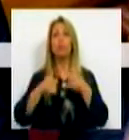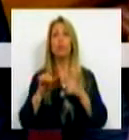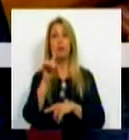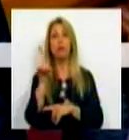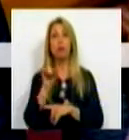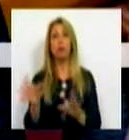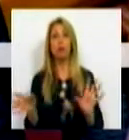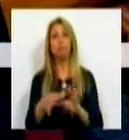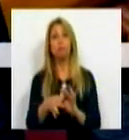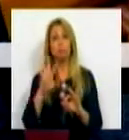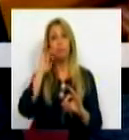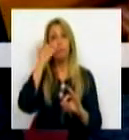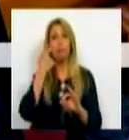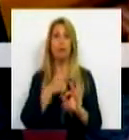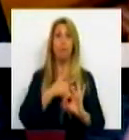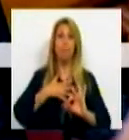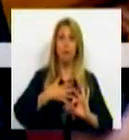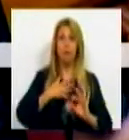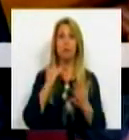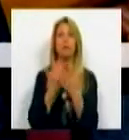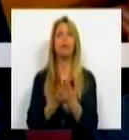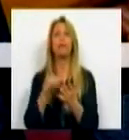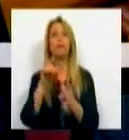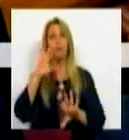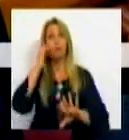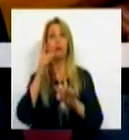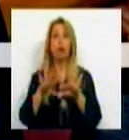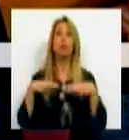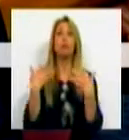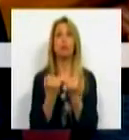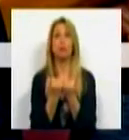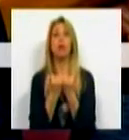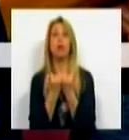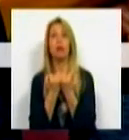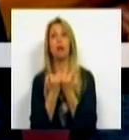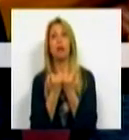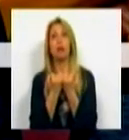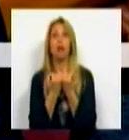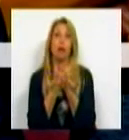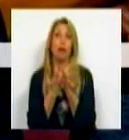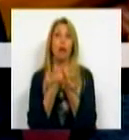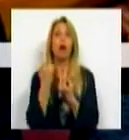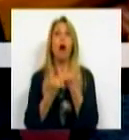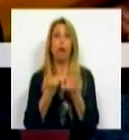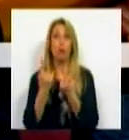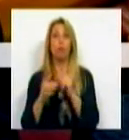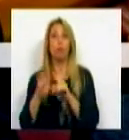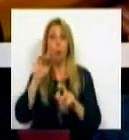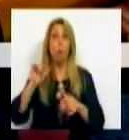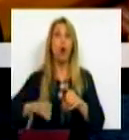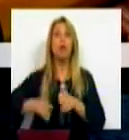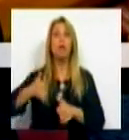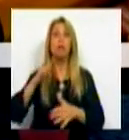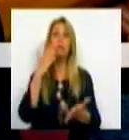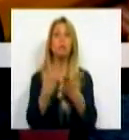que afetam as nossas empresas e que afetam a nossa sociedade e que são determinantes para a competitividade. Portugal